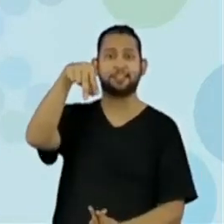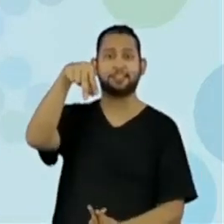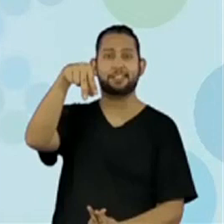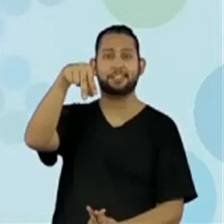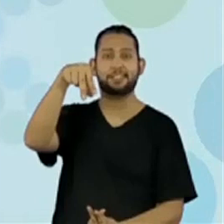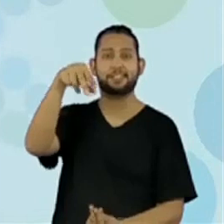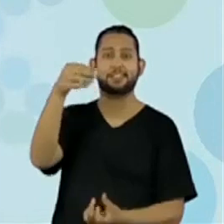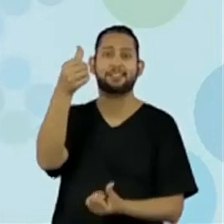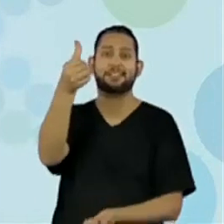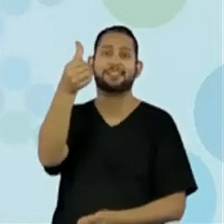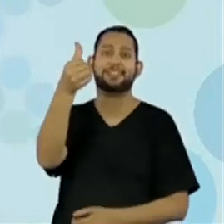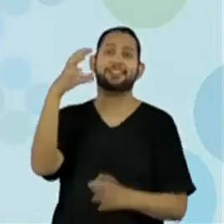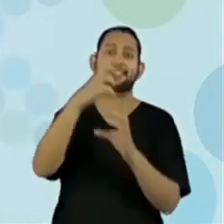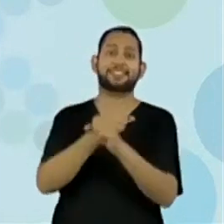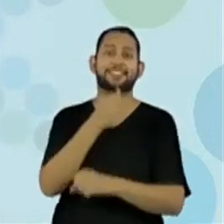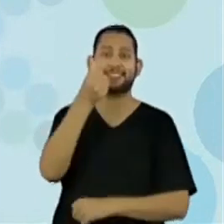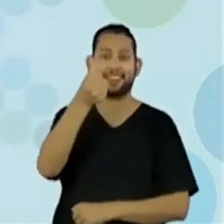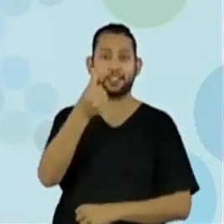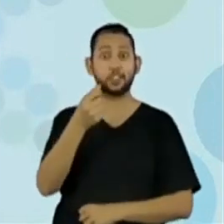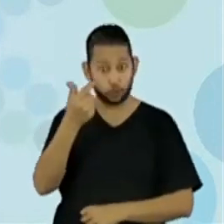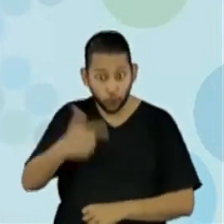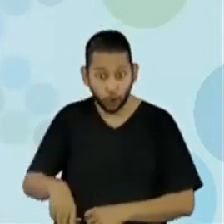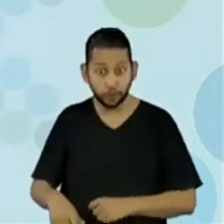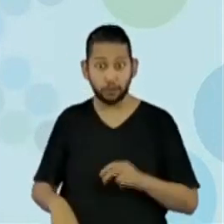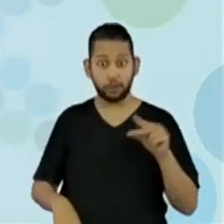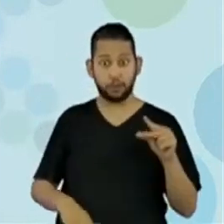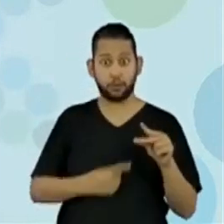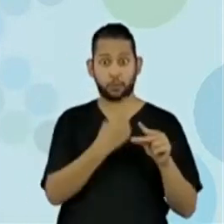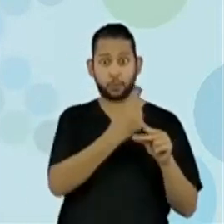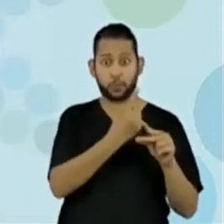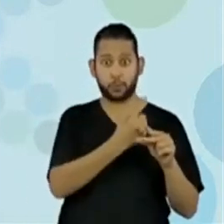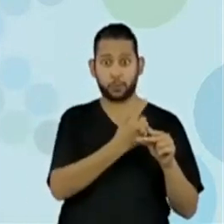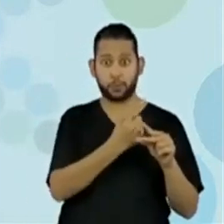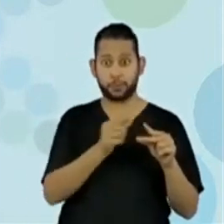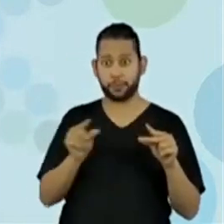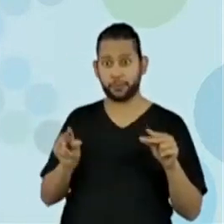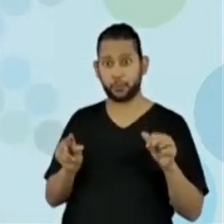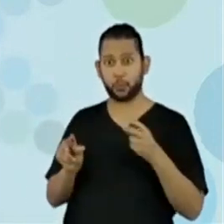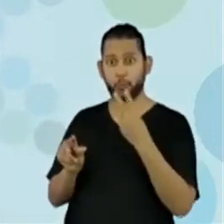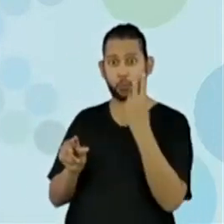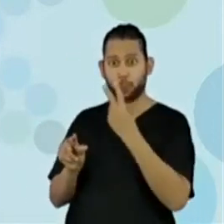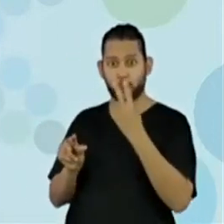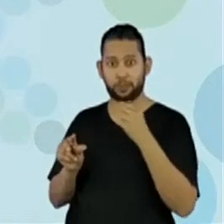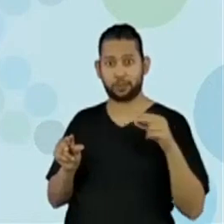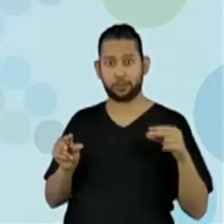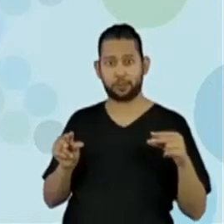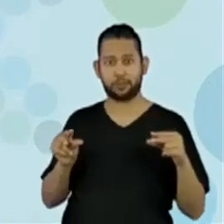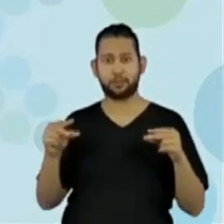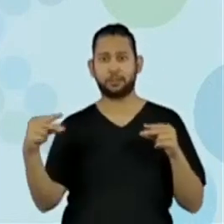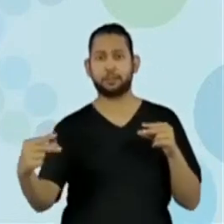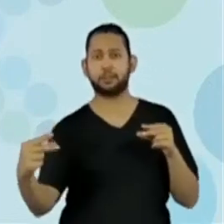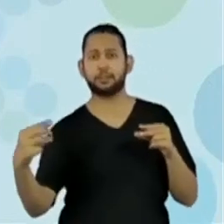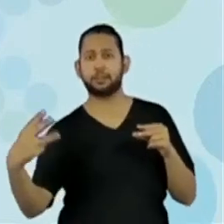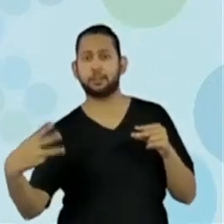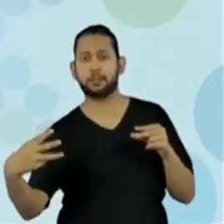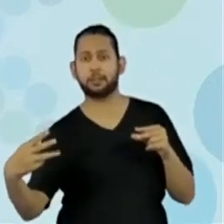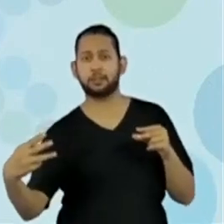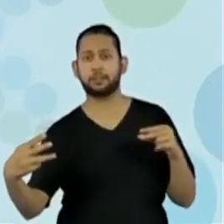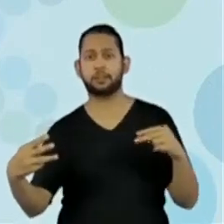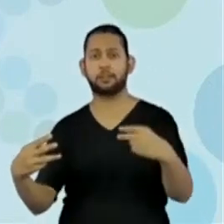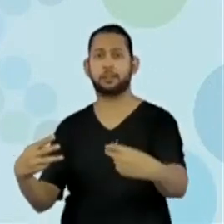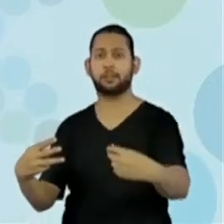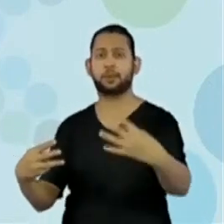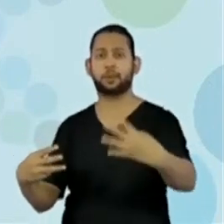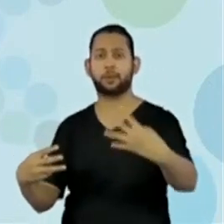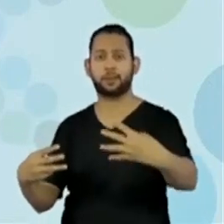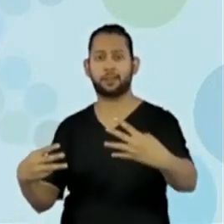6 vértices. Tudo bem? Essa foi um pouco mais complicada, né? E aí, vocês lembraram o nome